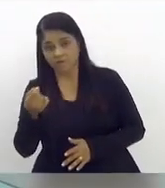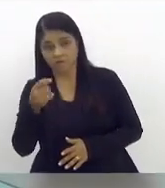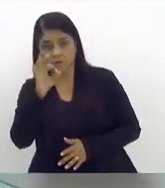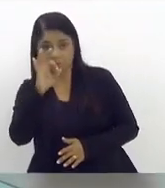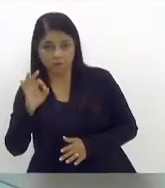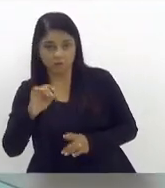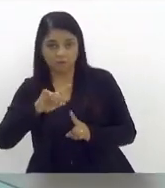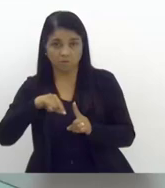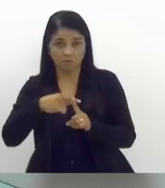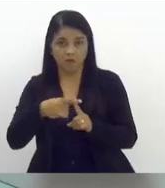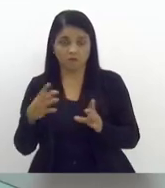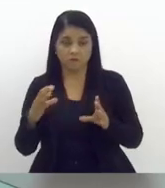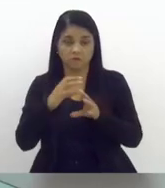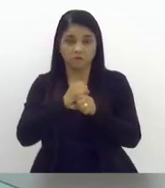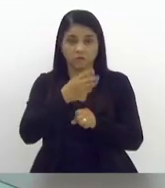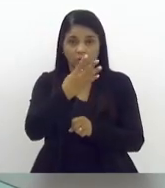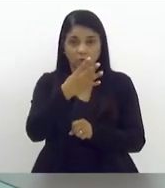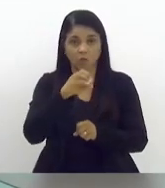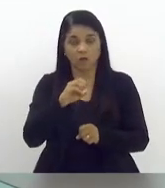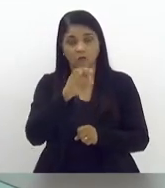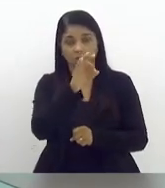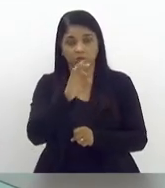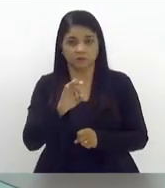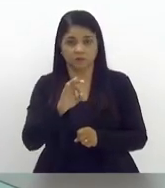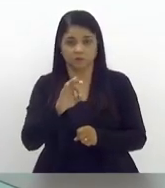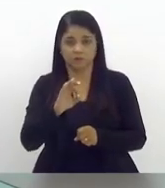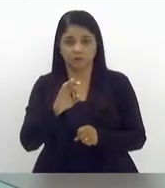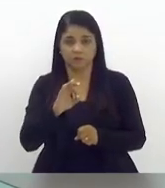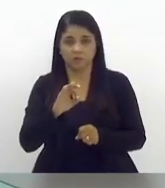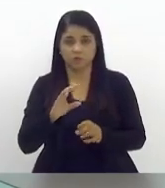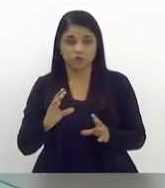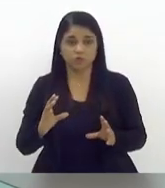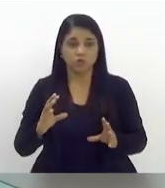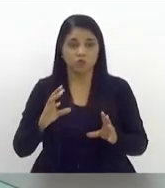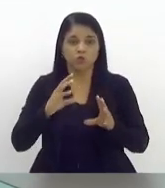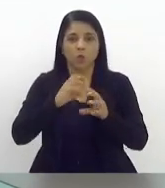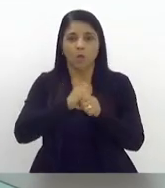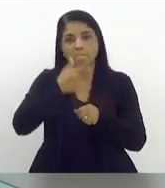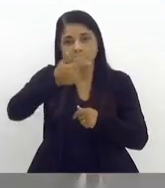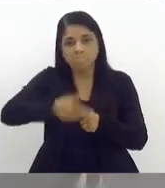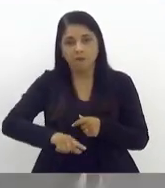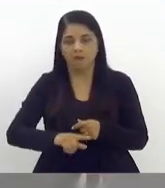É mais acesso dentro dos 20, entendeu? E não se somar aos 20.